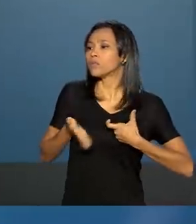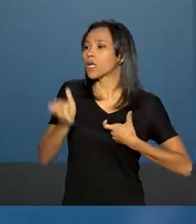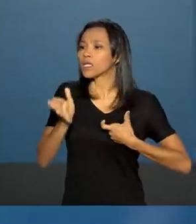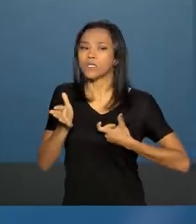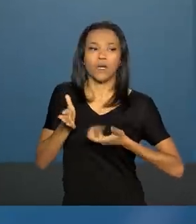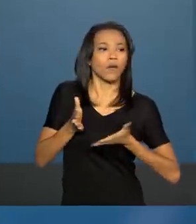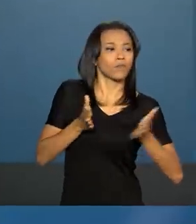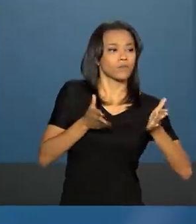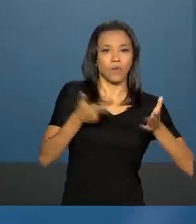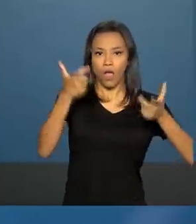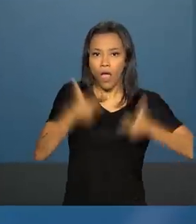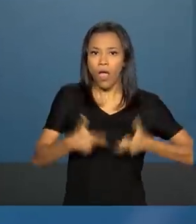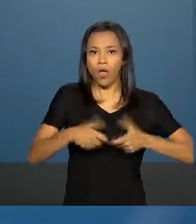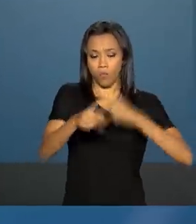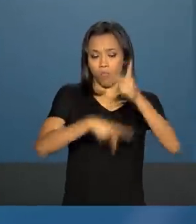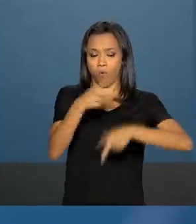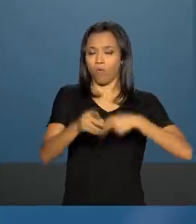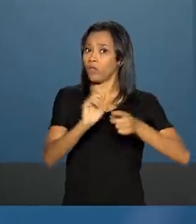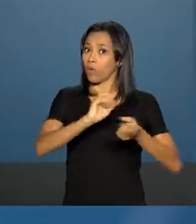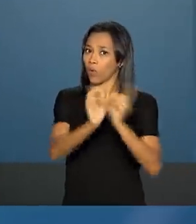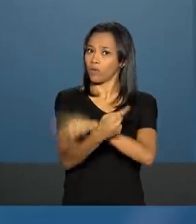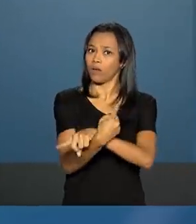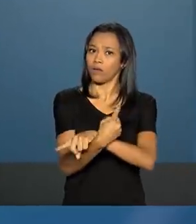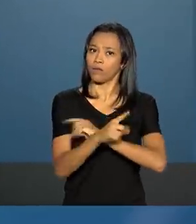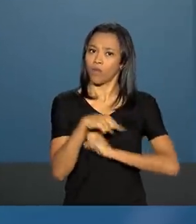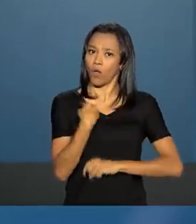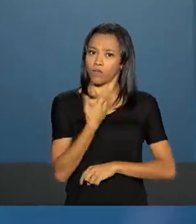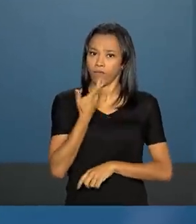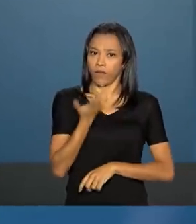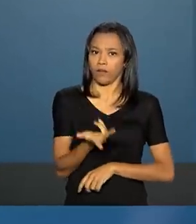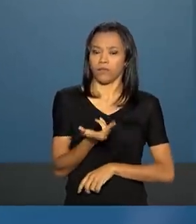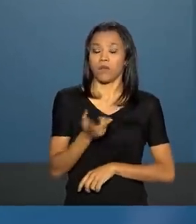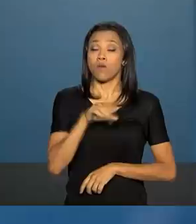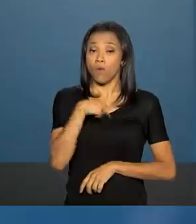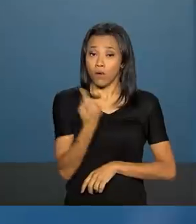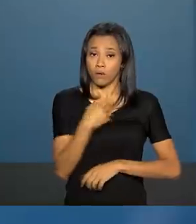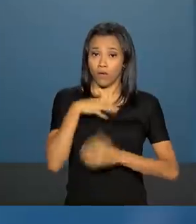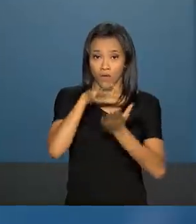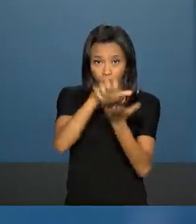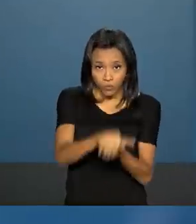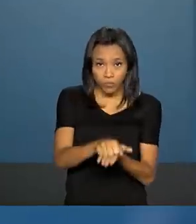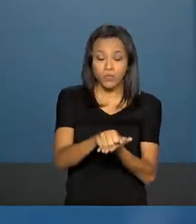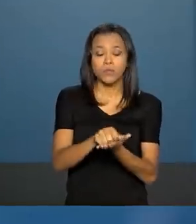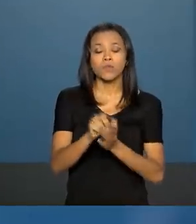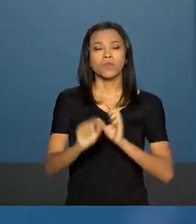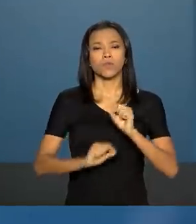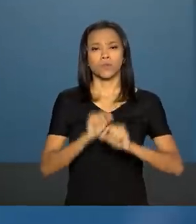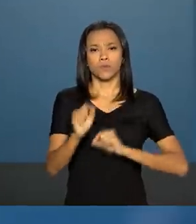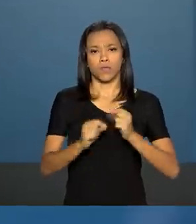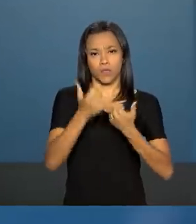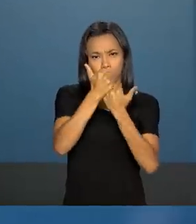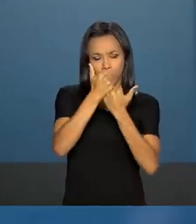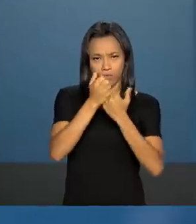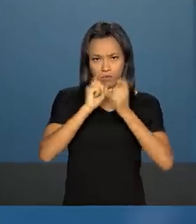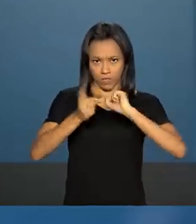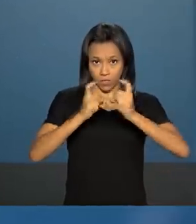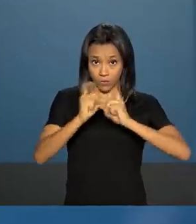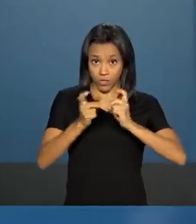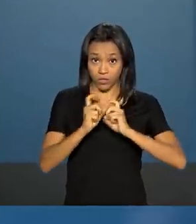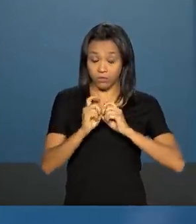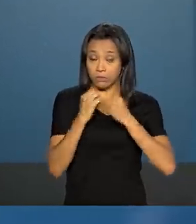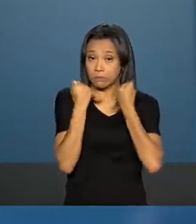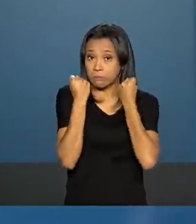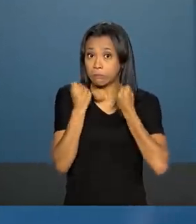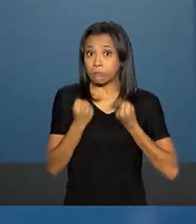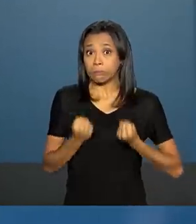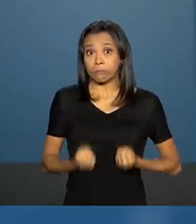ir, e não o contrário. Quando nós assumimos um cargo para o executivo de tremenda